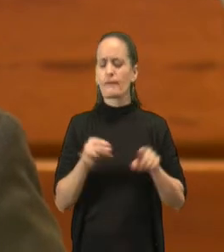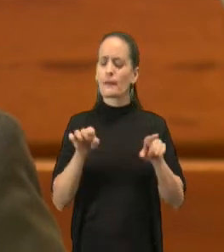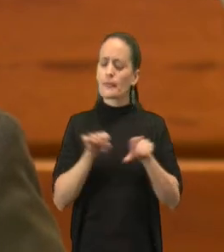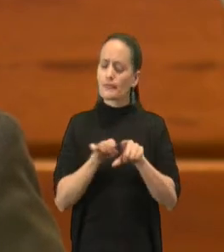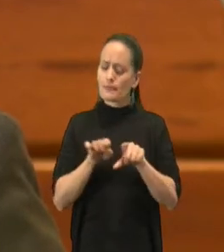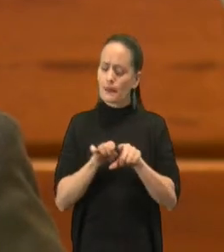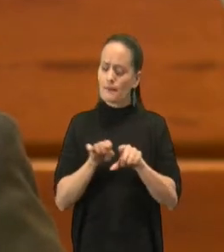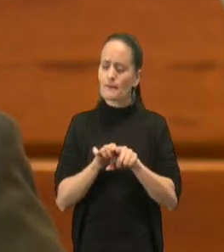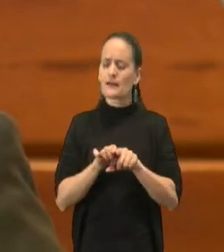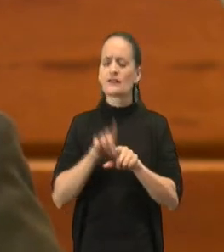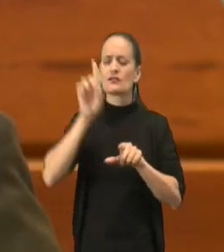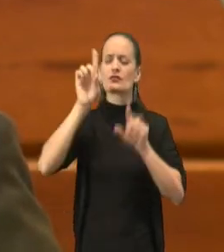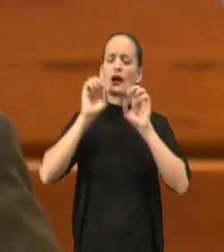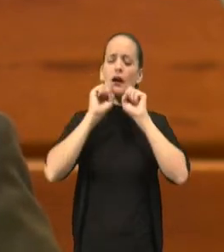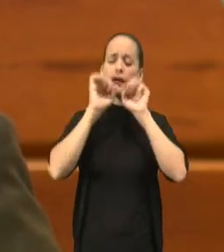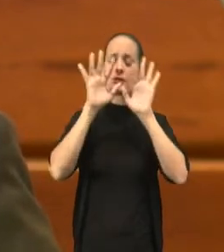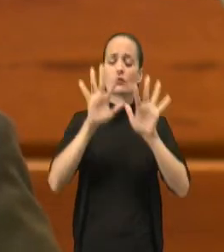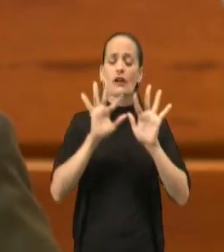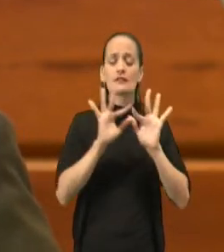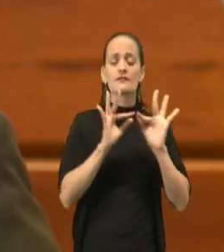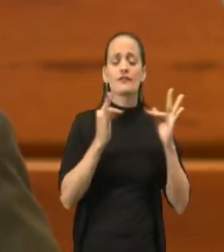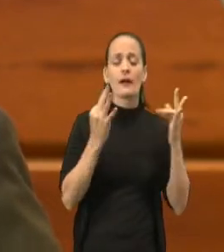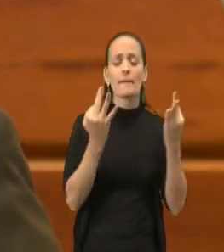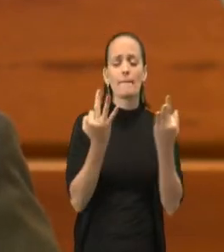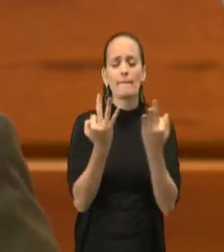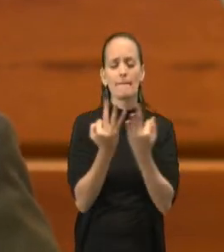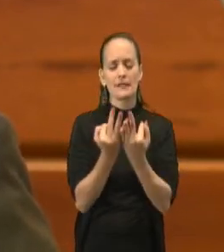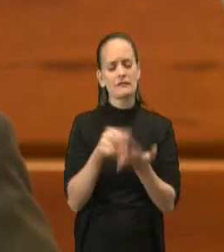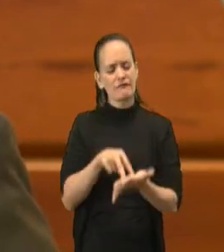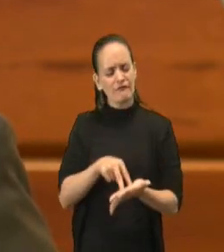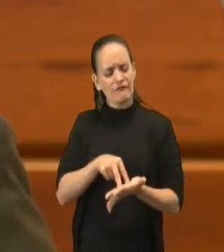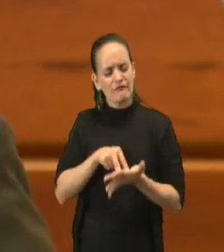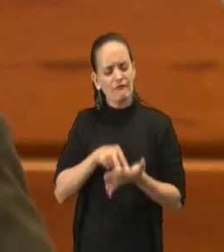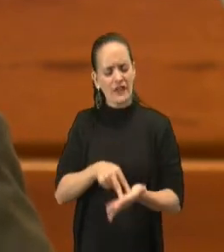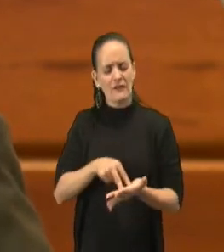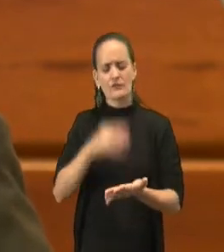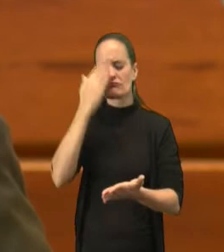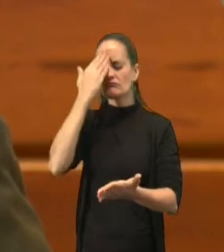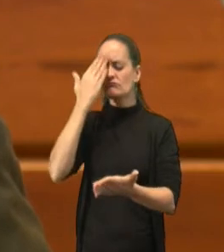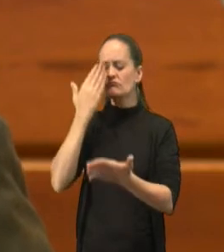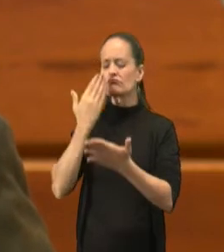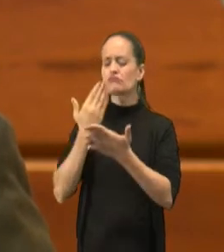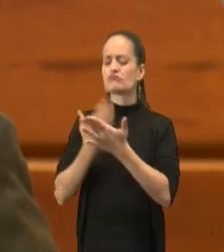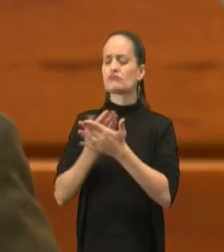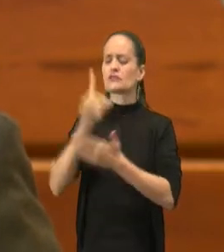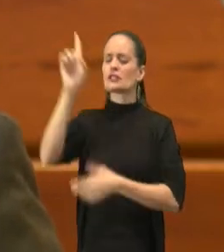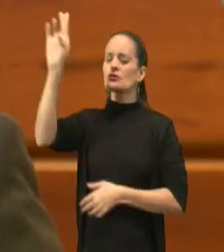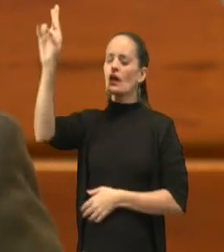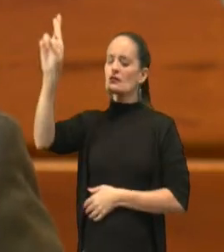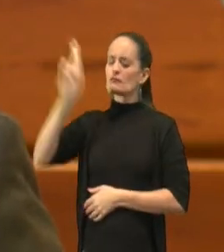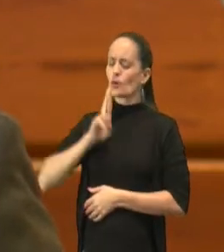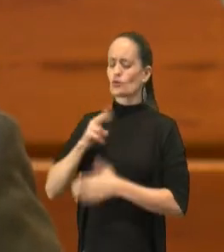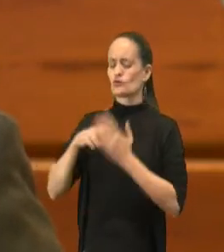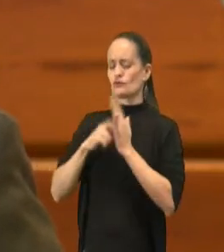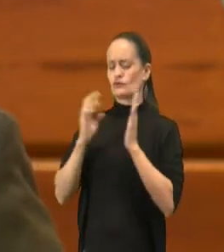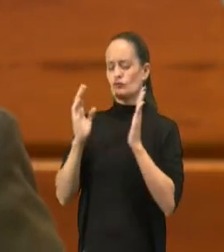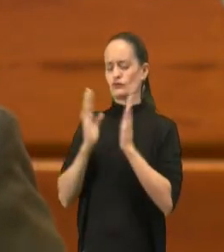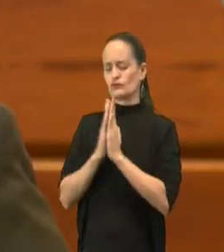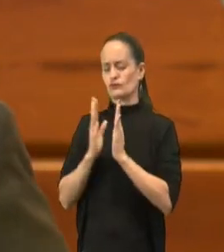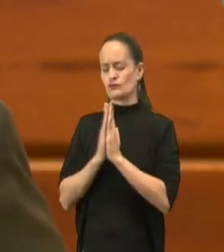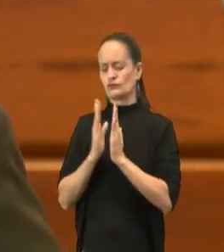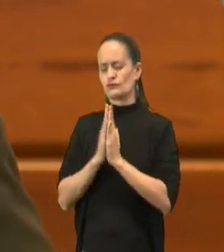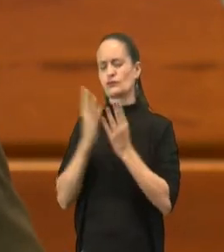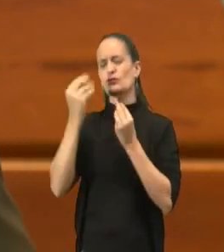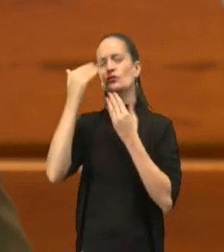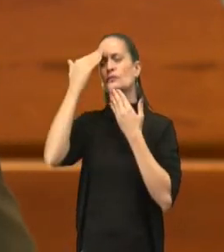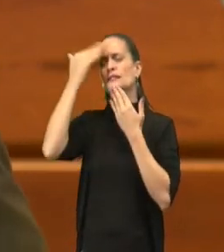também abençoa as famílias, Senhor Deus, para que continuem firmes, crendo na resposta do Senhor. Muito obrigado,